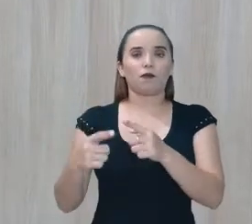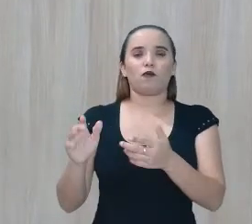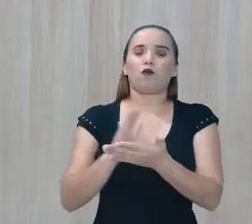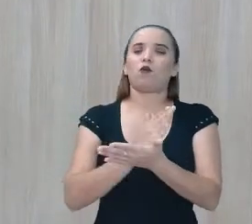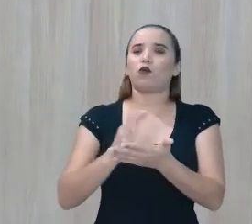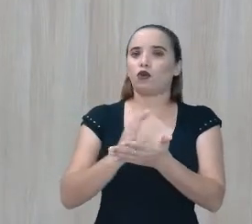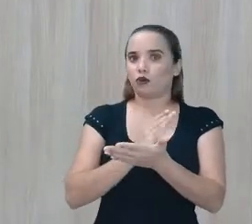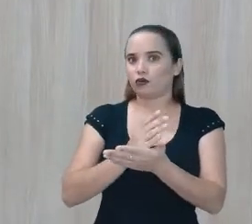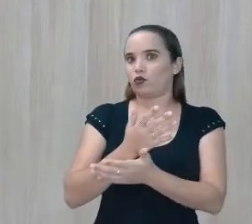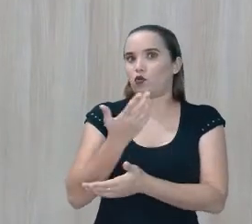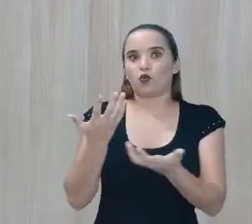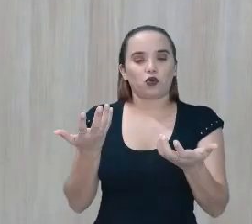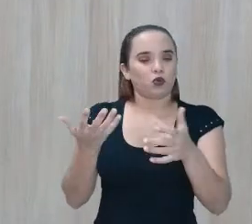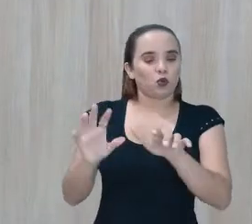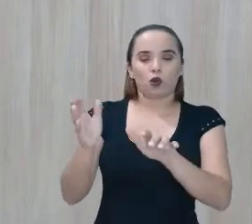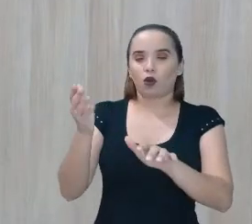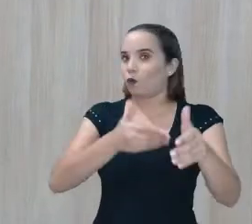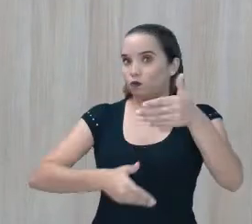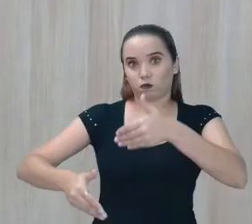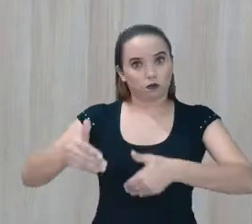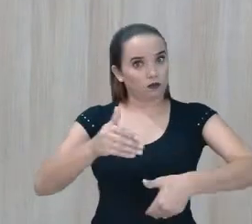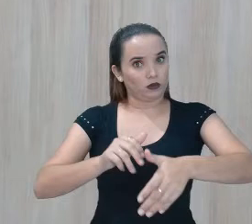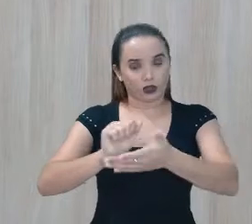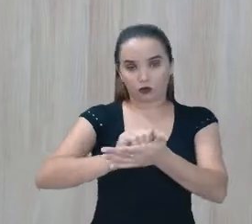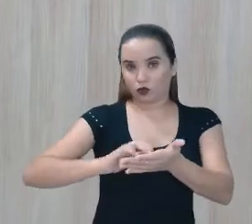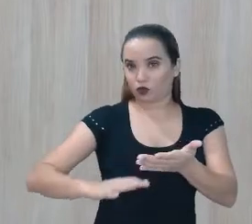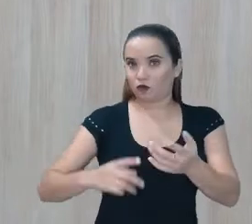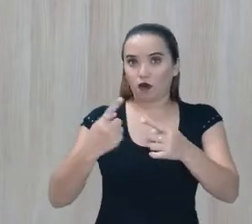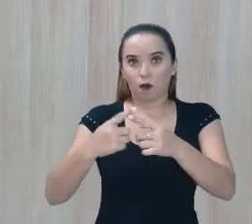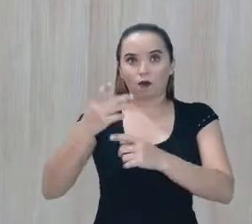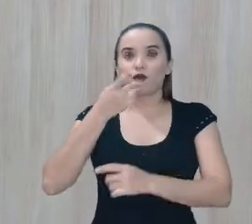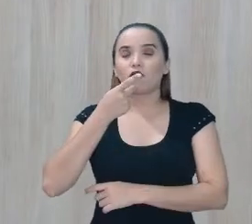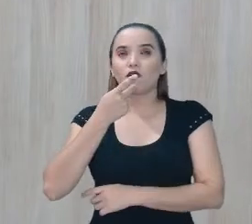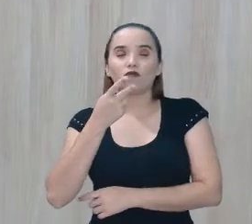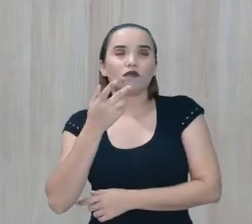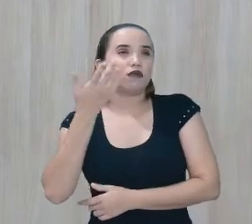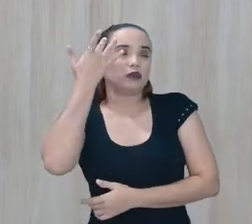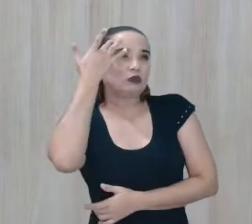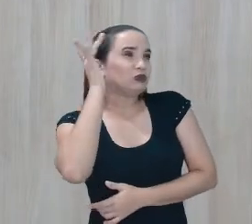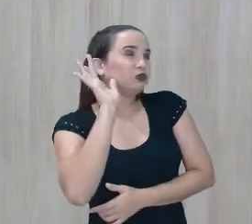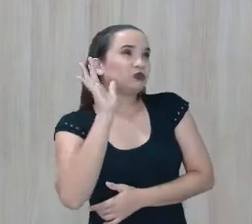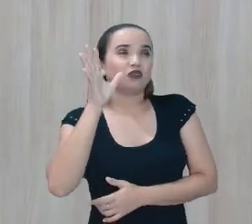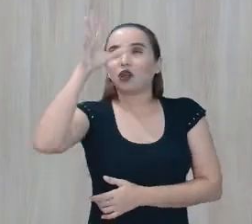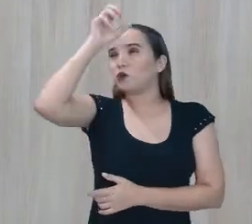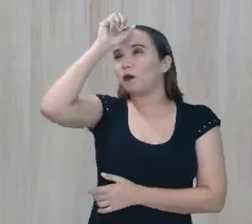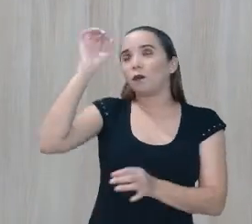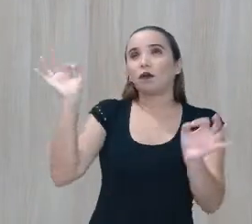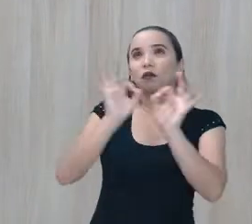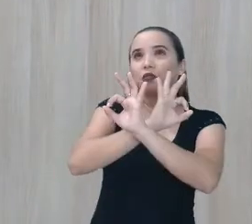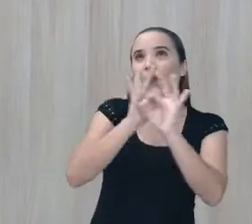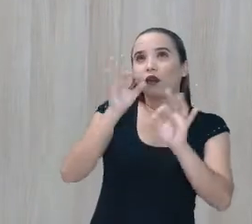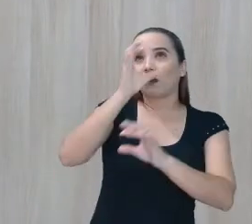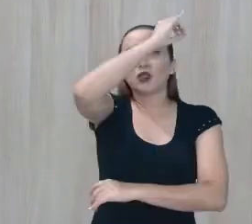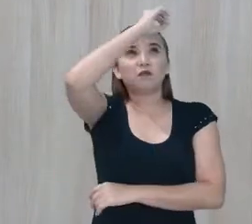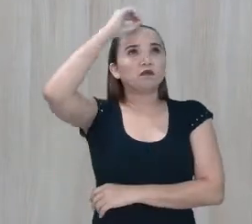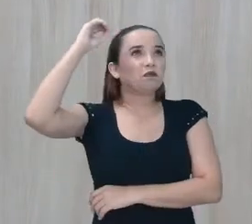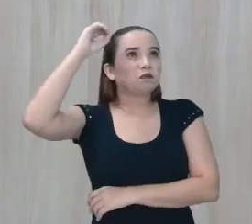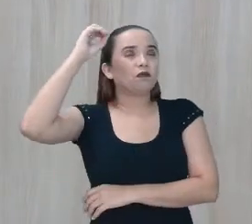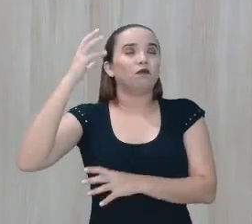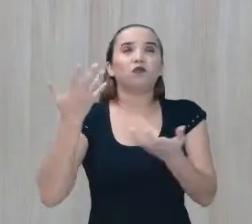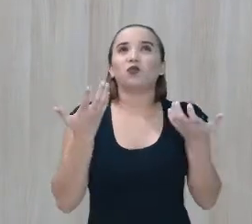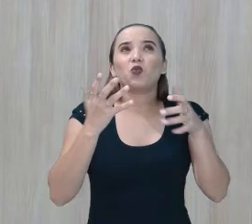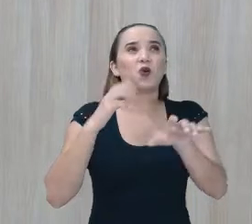deles não querem nem participar das atividades, porque diz que não sabe, que não aprende, que não queria estar